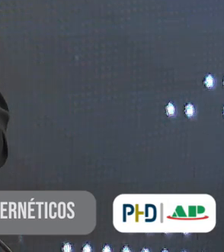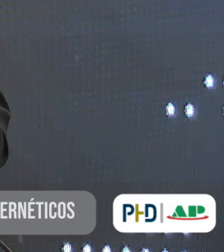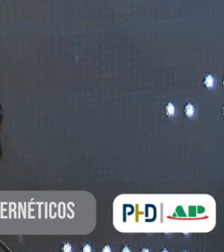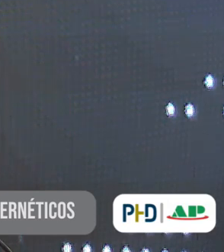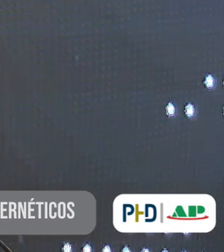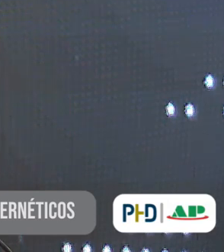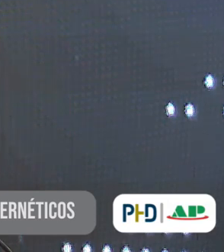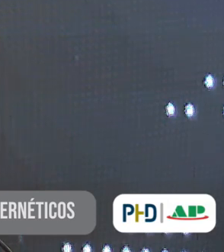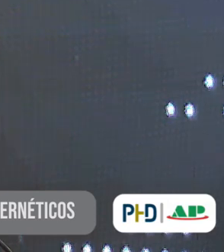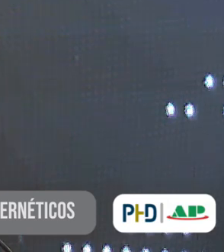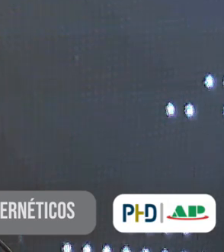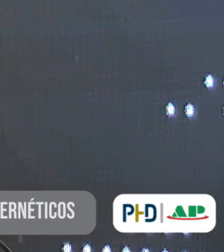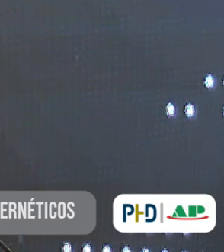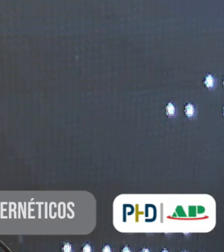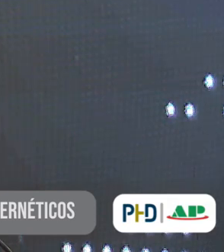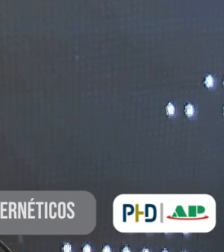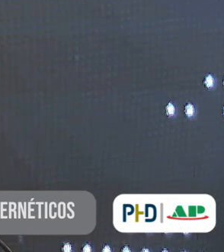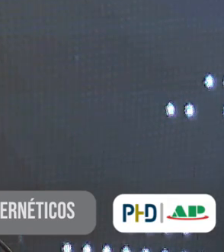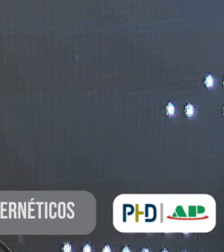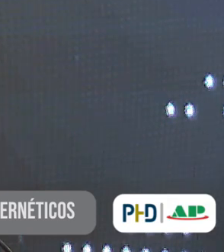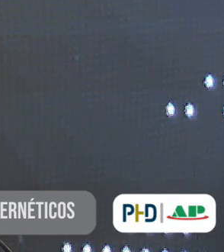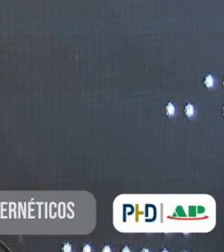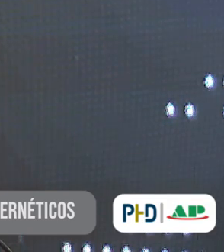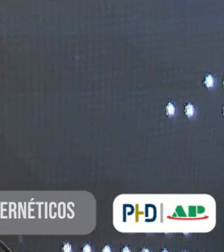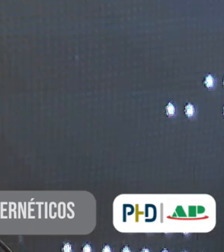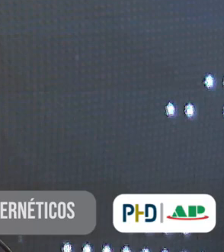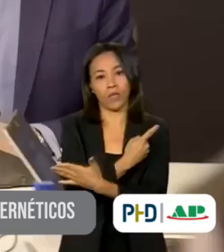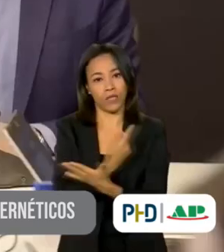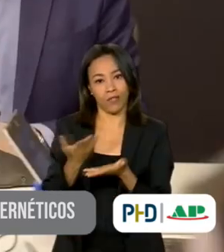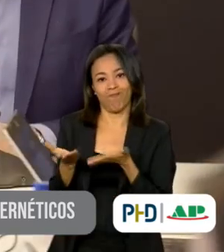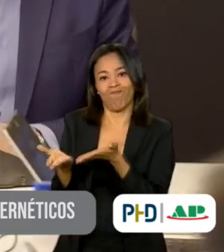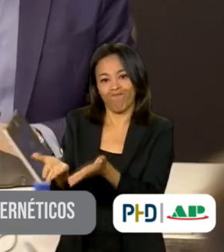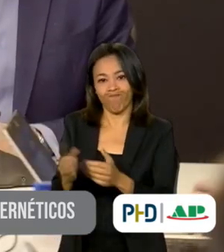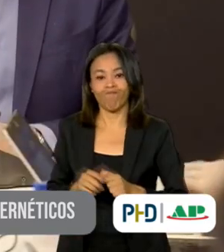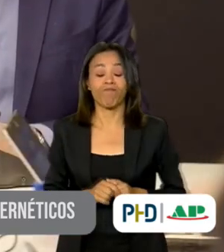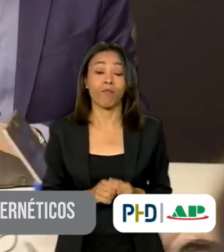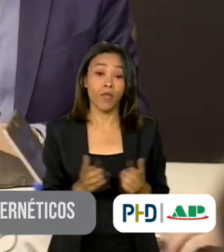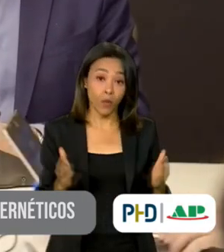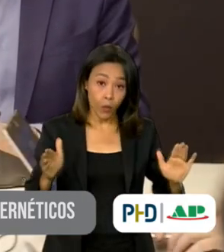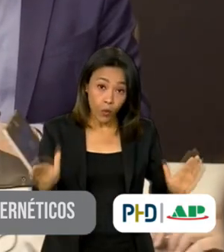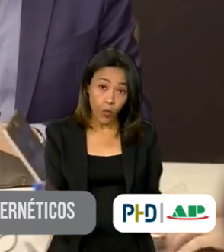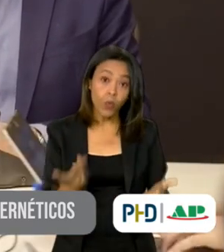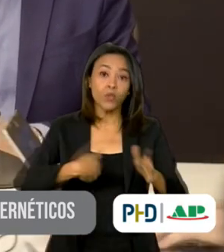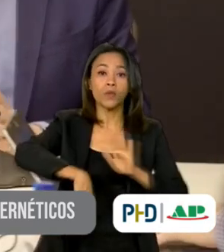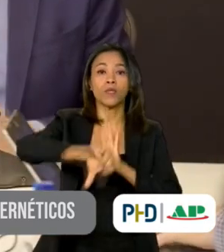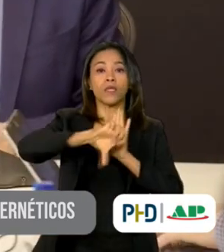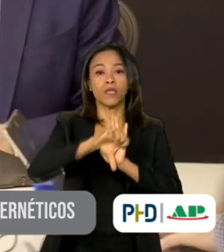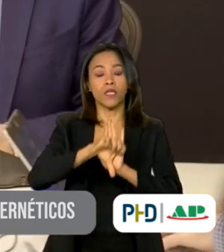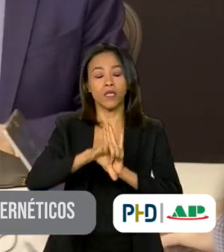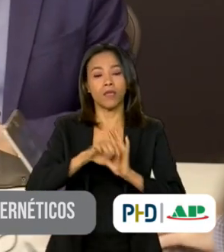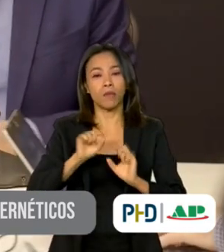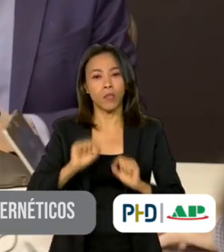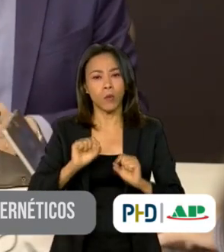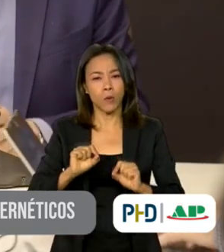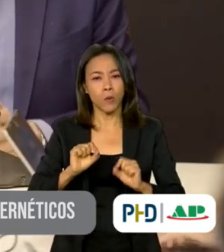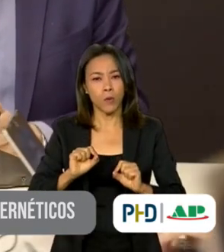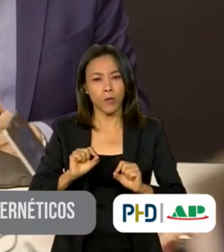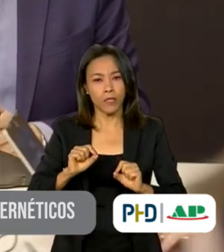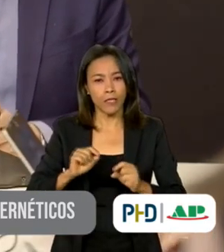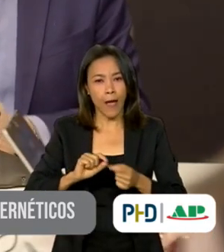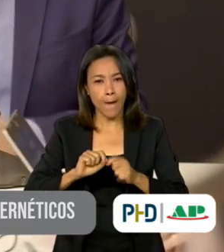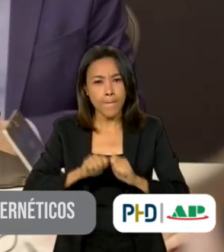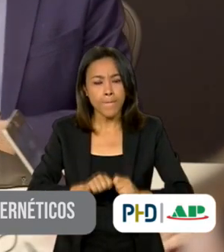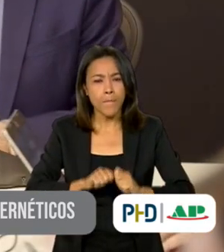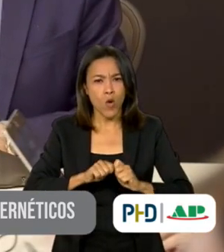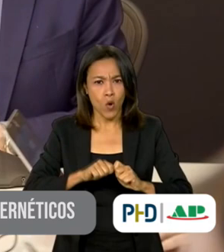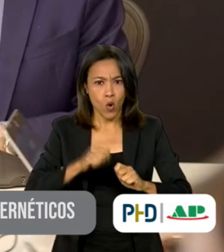as forças de segurança precisam de adaptar à nova realidade. O crime hoje está cada vez mais